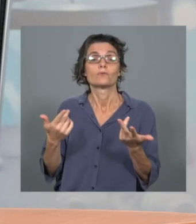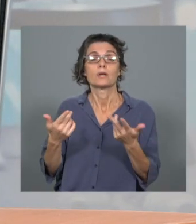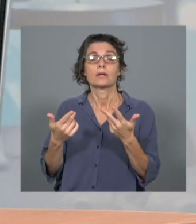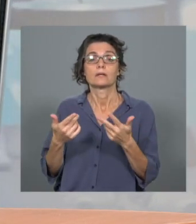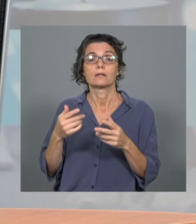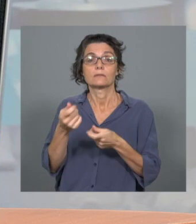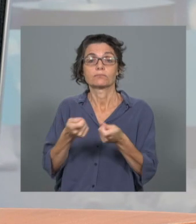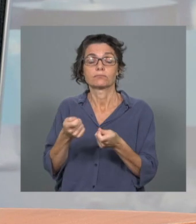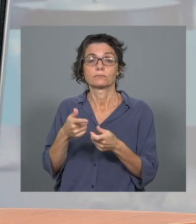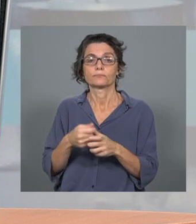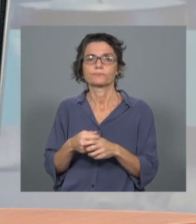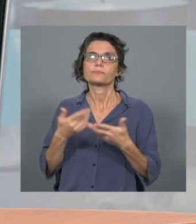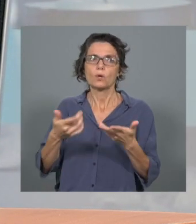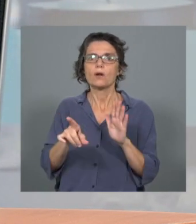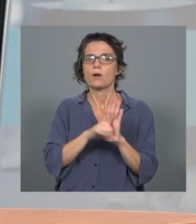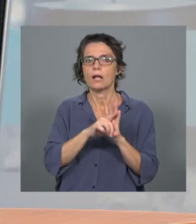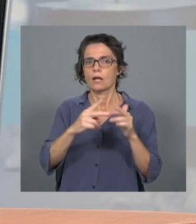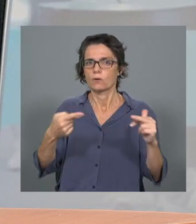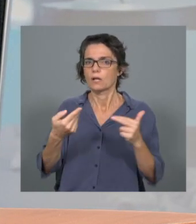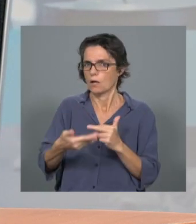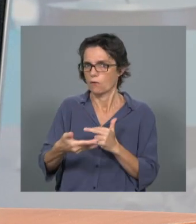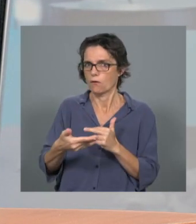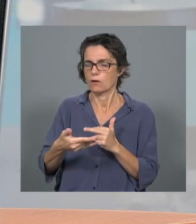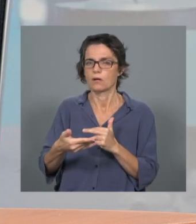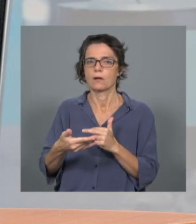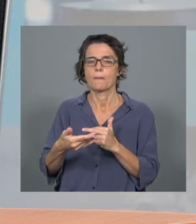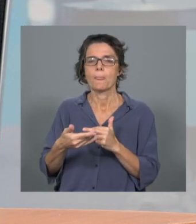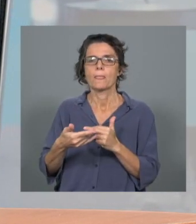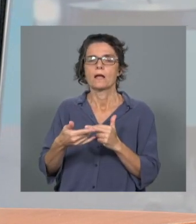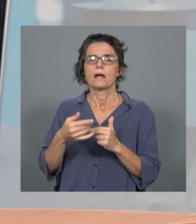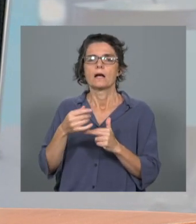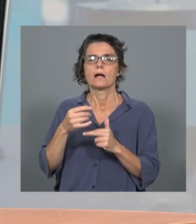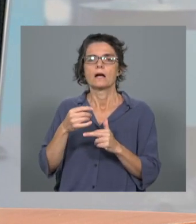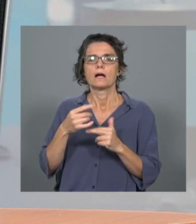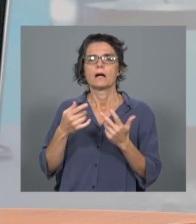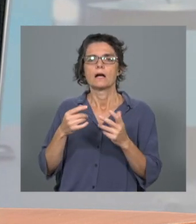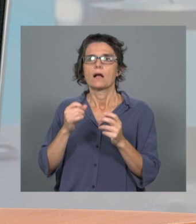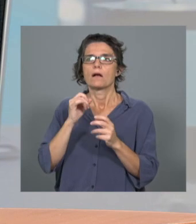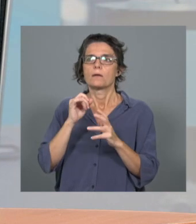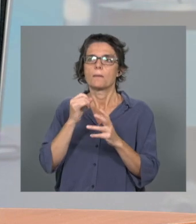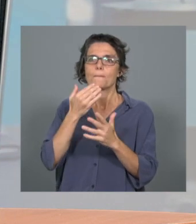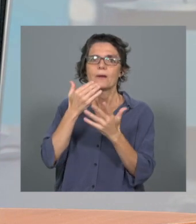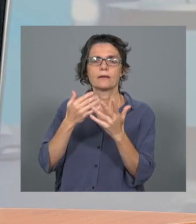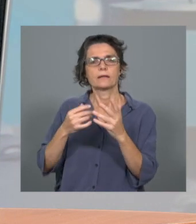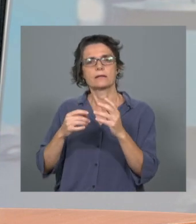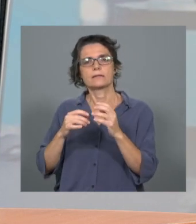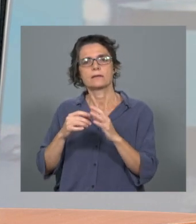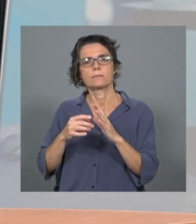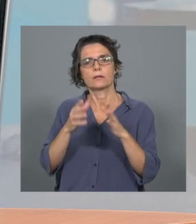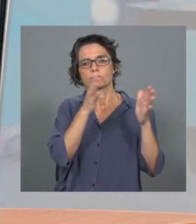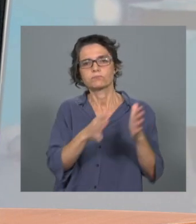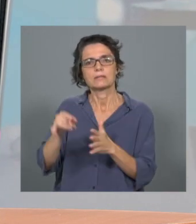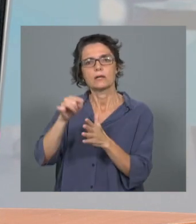autárquica não permite a criação de executivos monocolores, não é quem ganha a Câmara